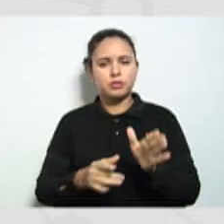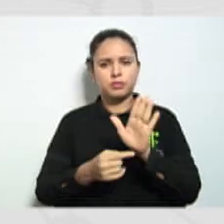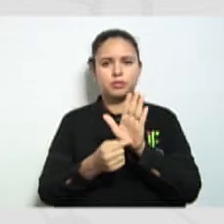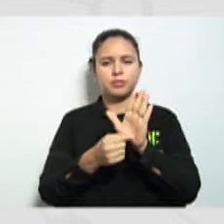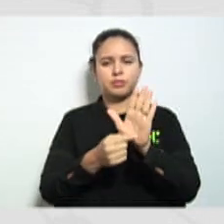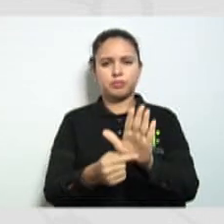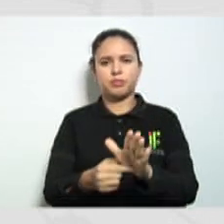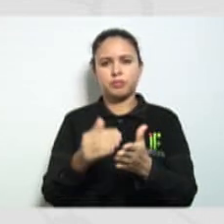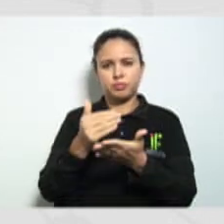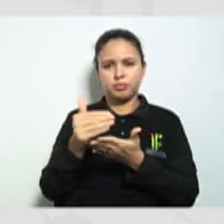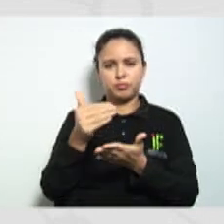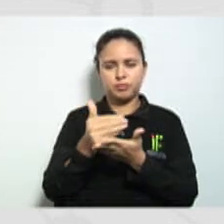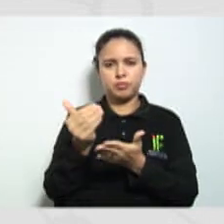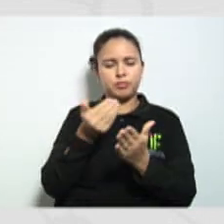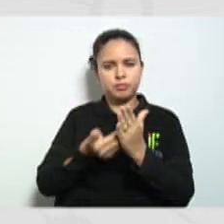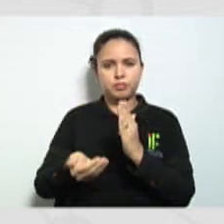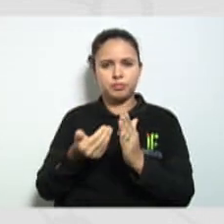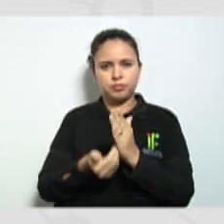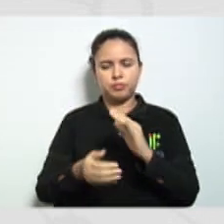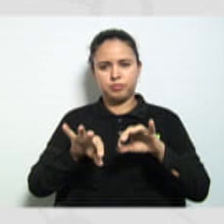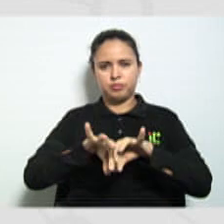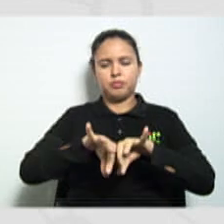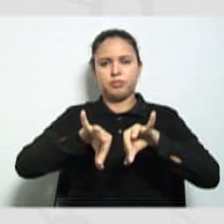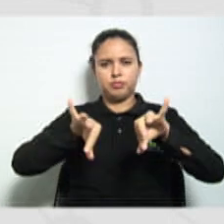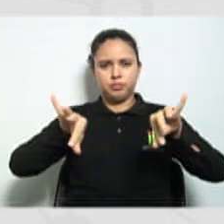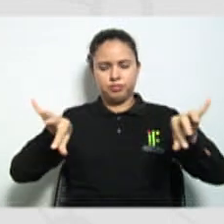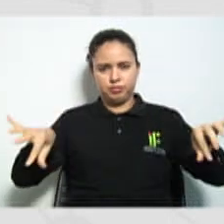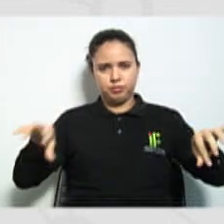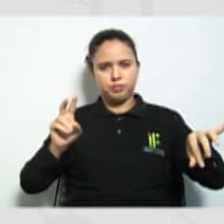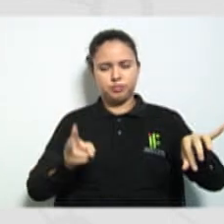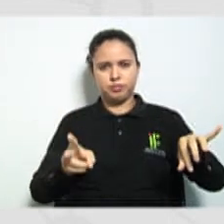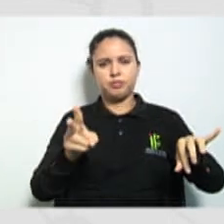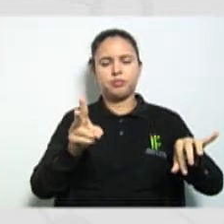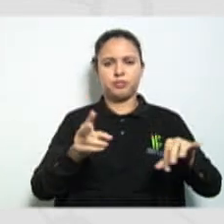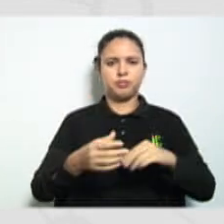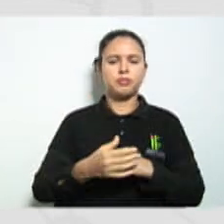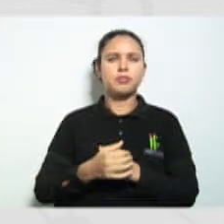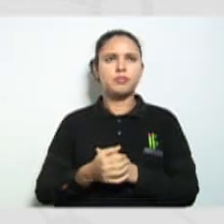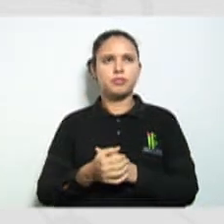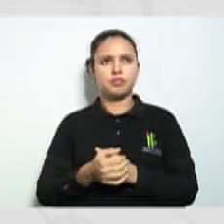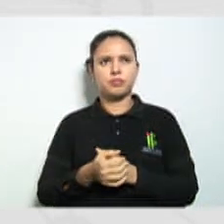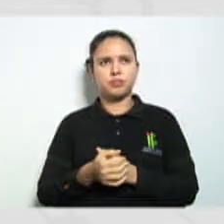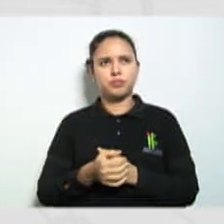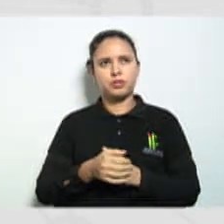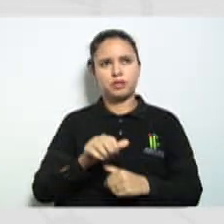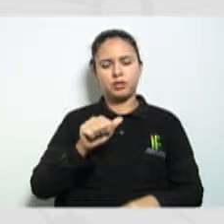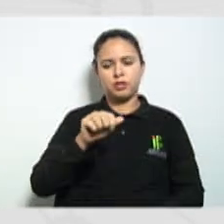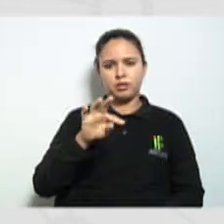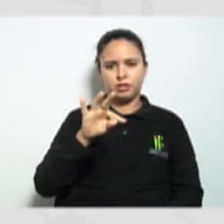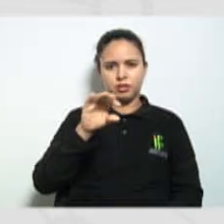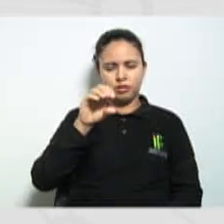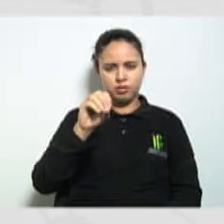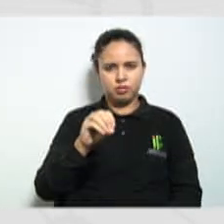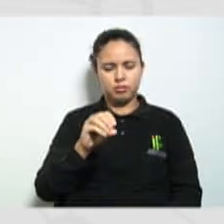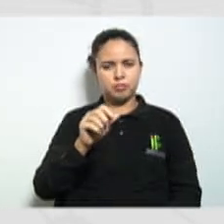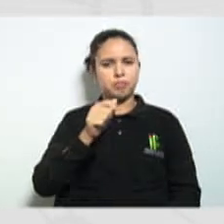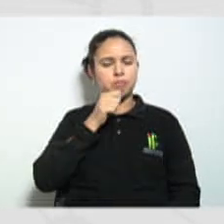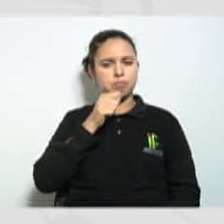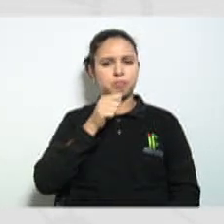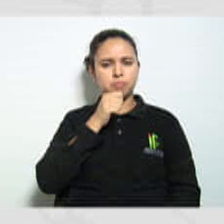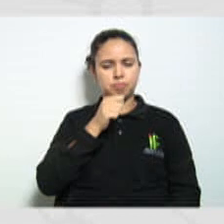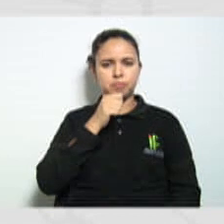perdas. Então, sempre separando ato cooperativo do ato não cooperativo. Porque o ato não cooperativo, você vai